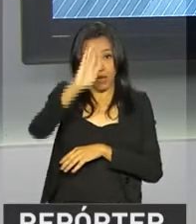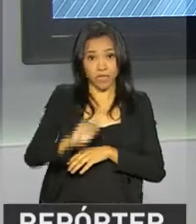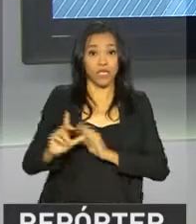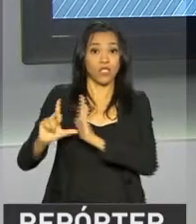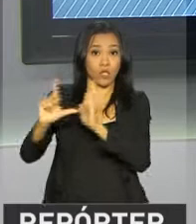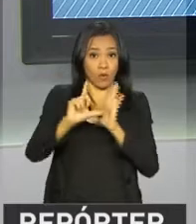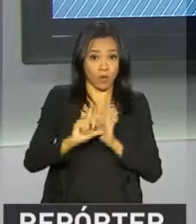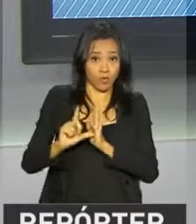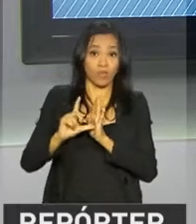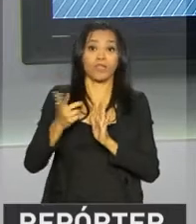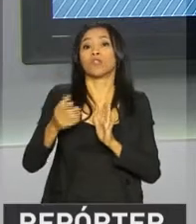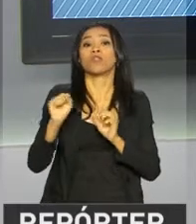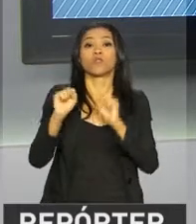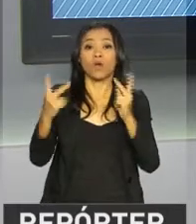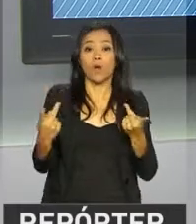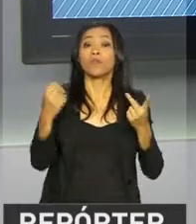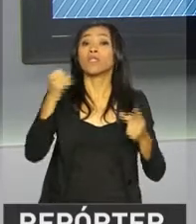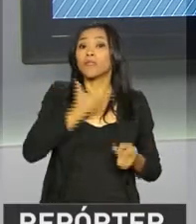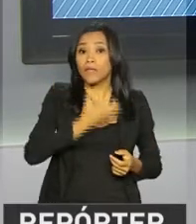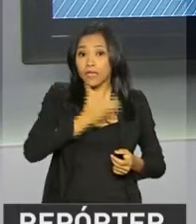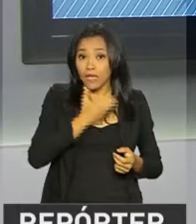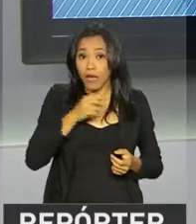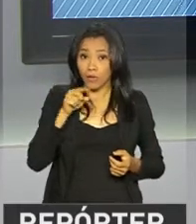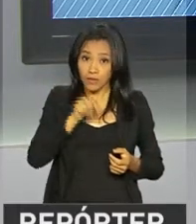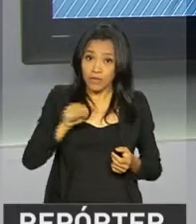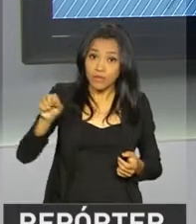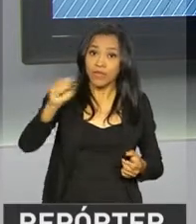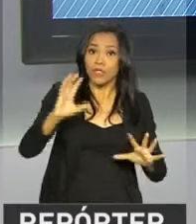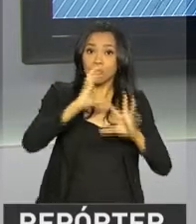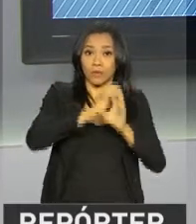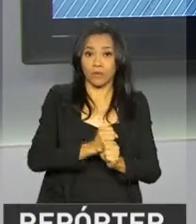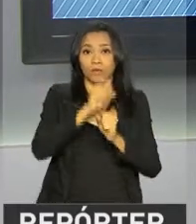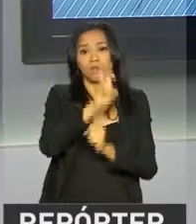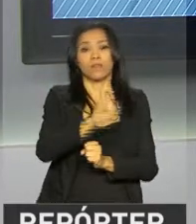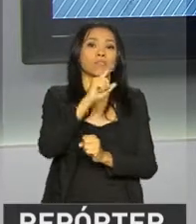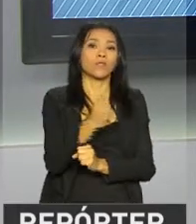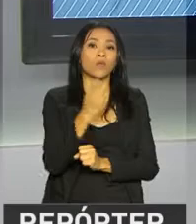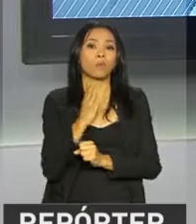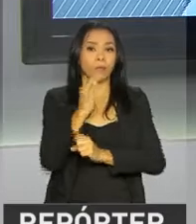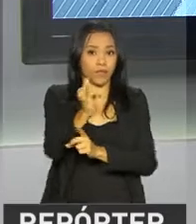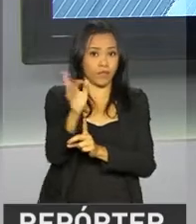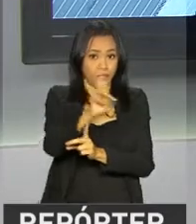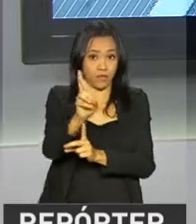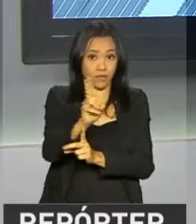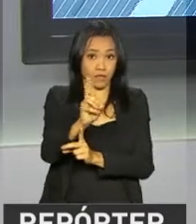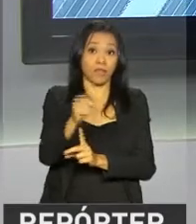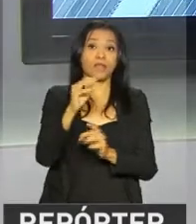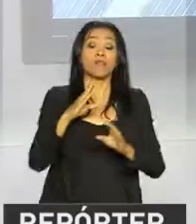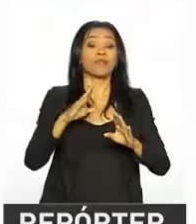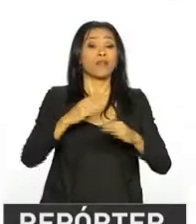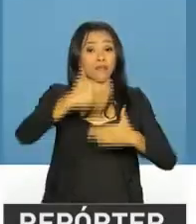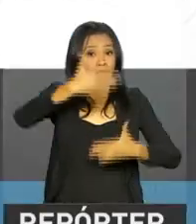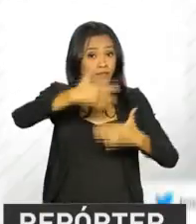de Shopping, apenas no Natal as vendas nesses centros comerciais somaram mais de 51 bilhões de reais. Nas redes sociais,